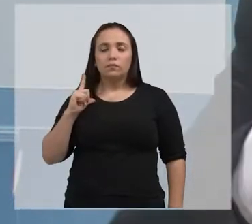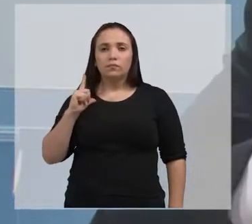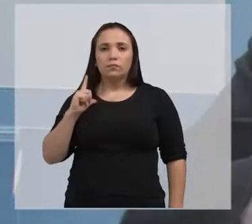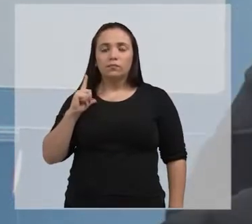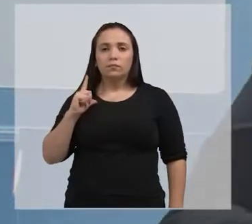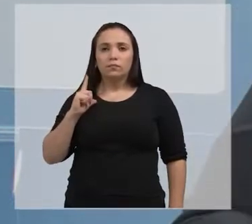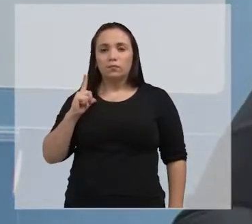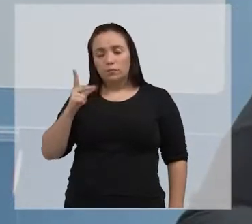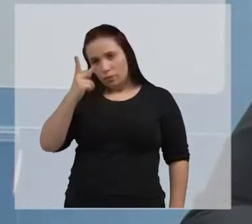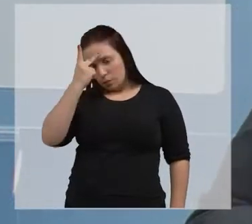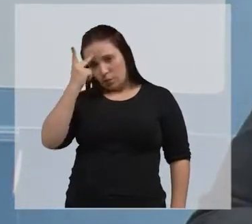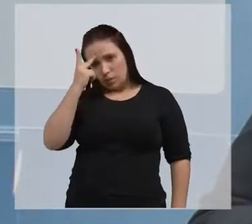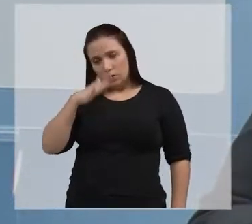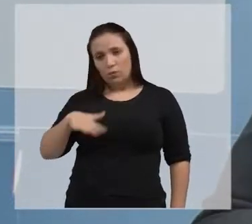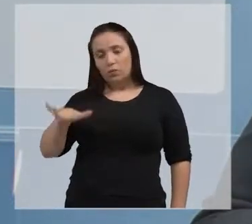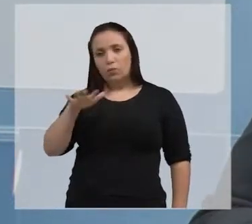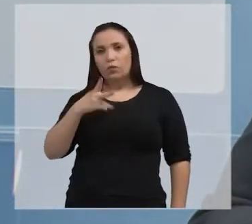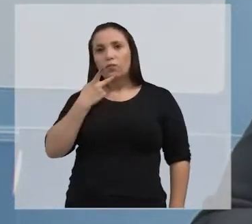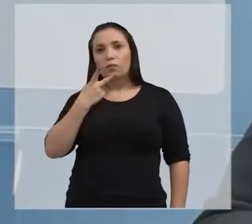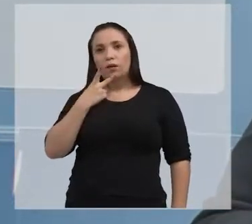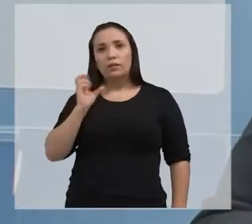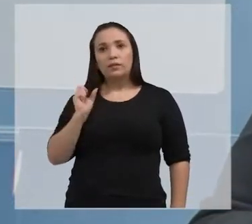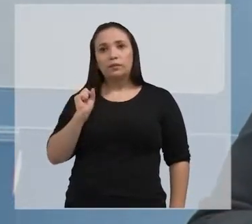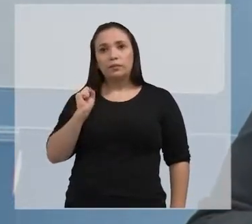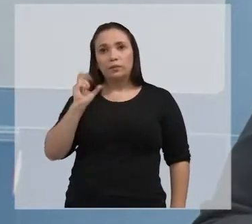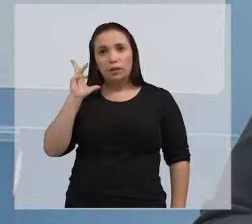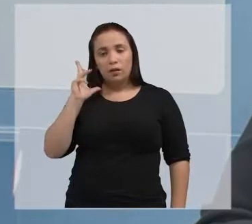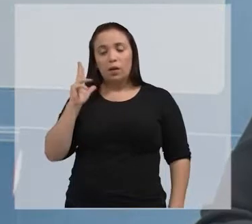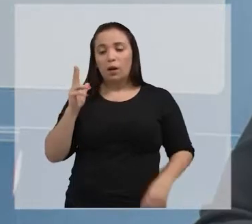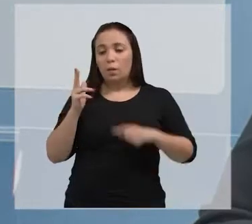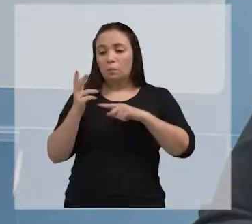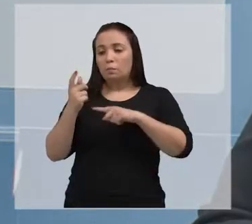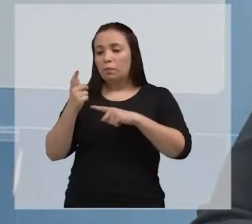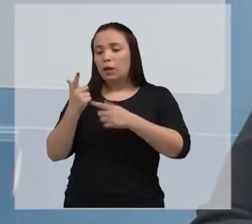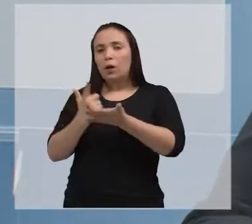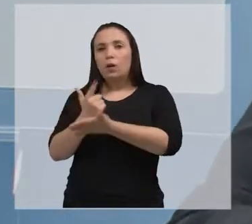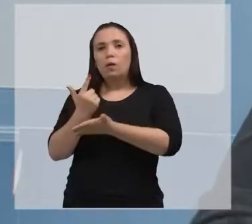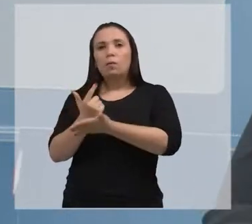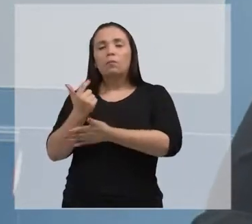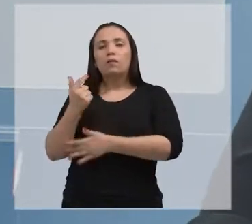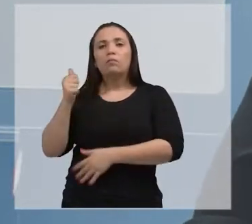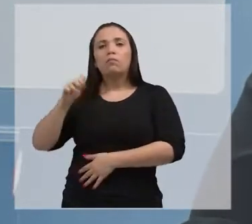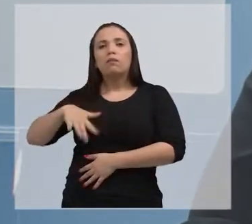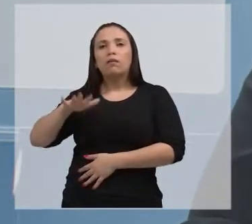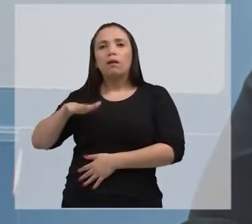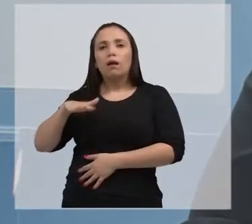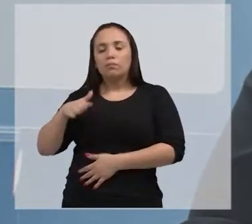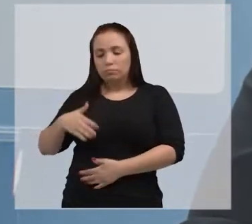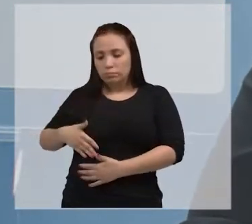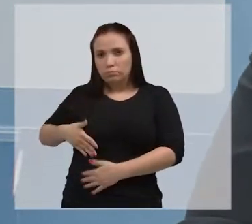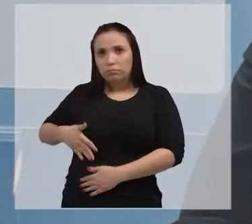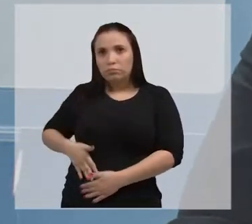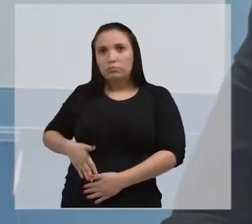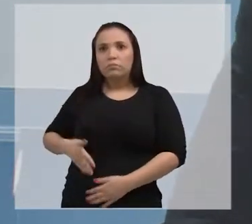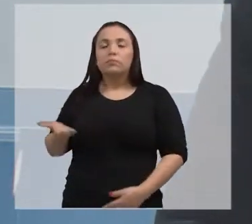O brasileiro diz que ele tem que andar com um celularzinho barato para não apanhar, cara. Então há essas criaturas